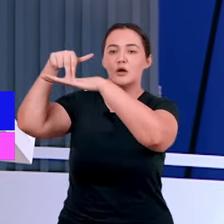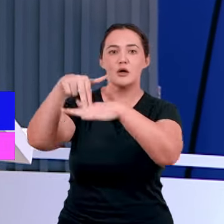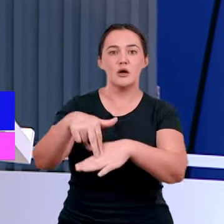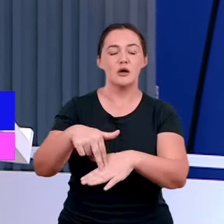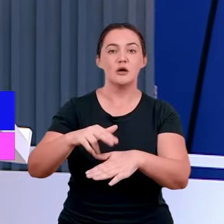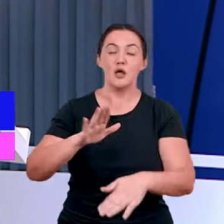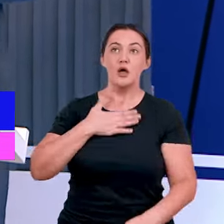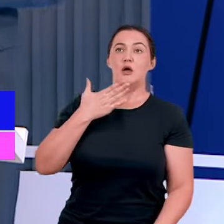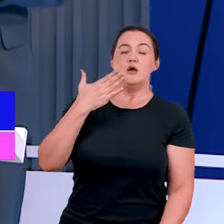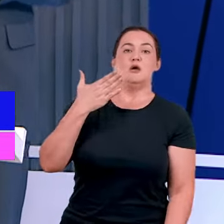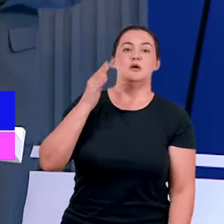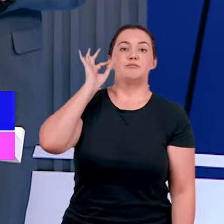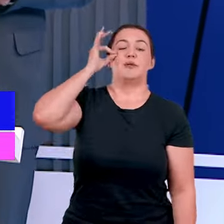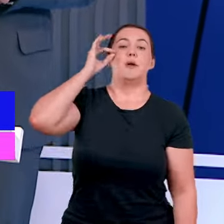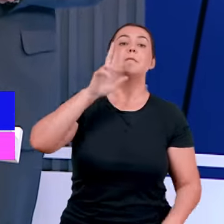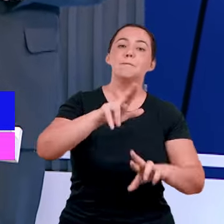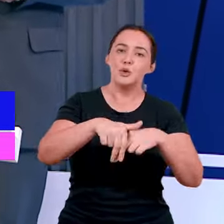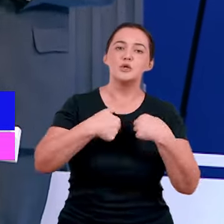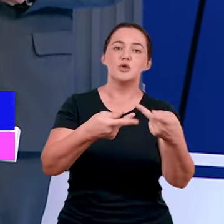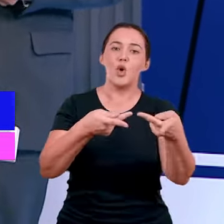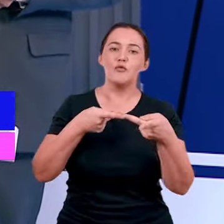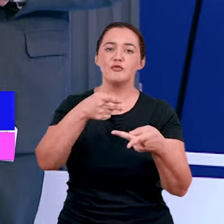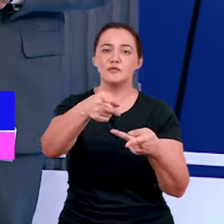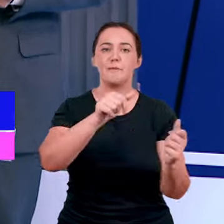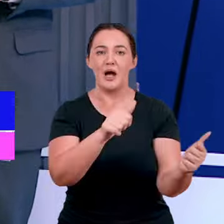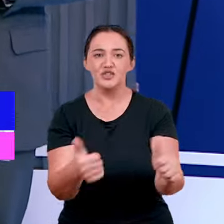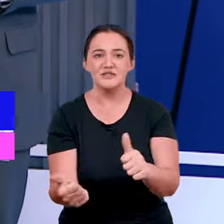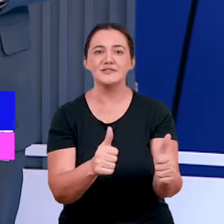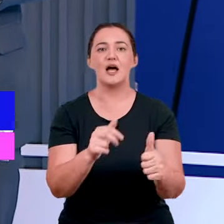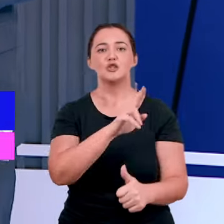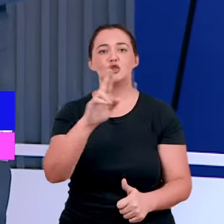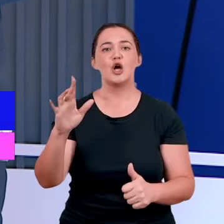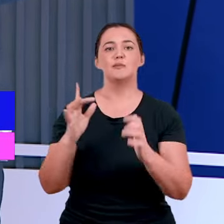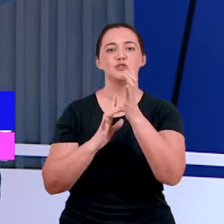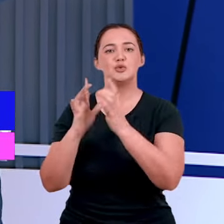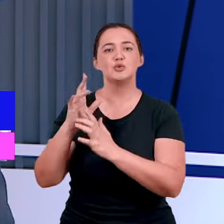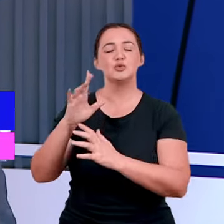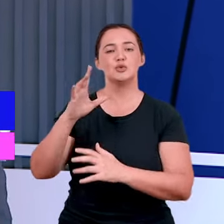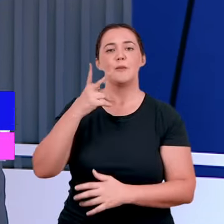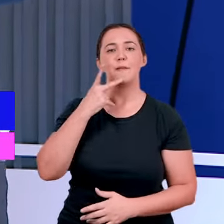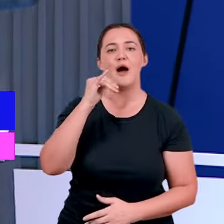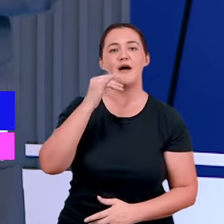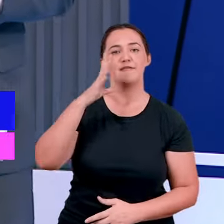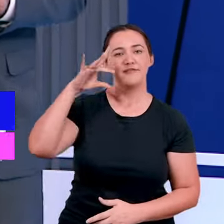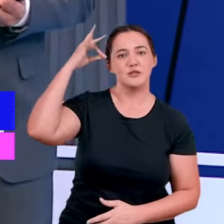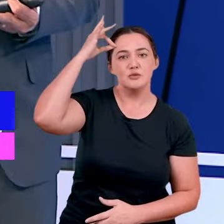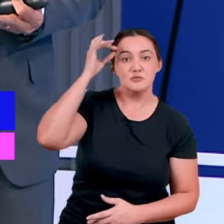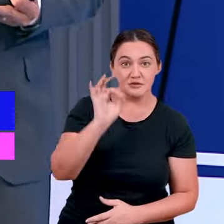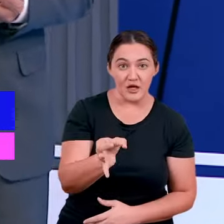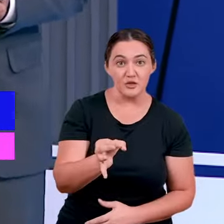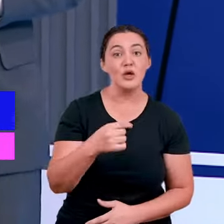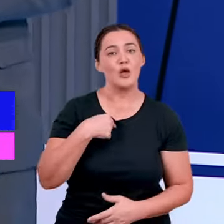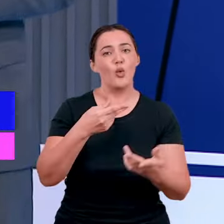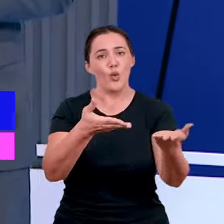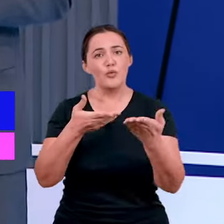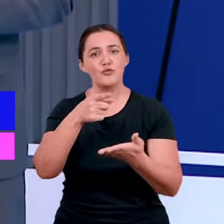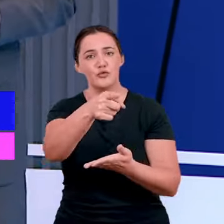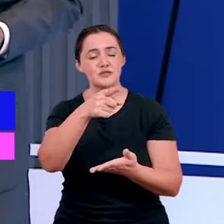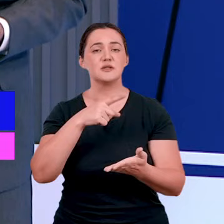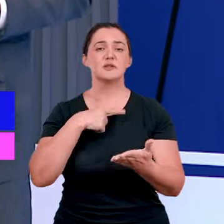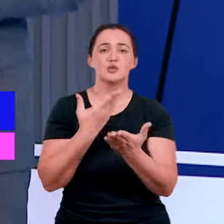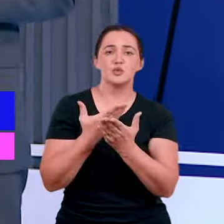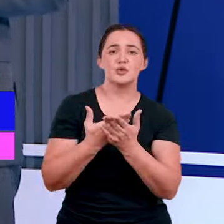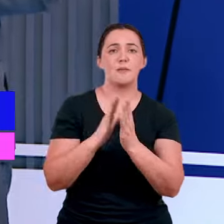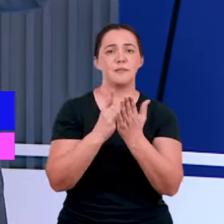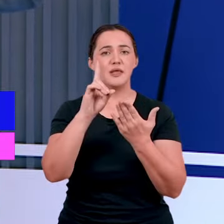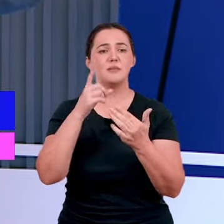ser batizado em nome do Pai, do Filho, do Espírito Santo, quando eu apelo a você para continuar estudando a palavra de Deus,